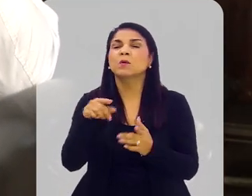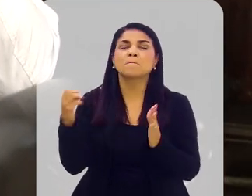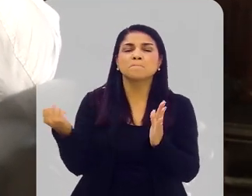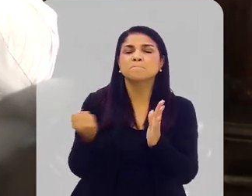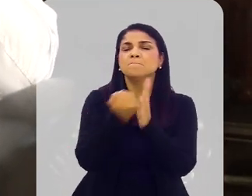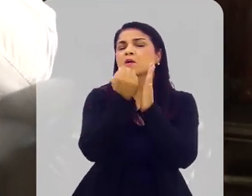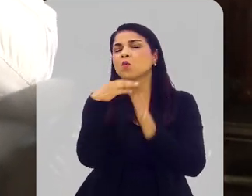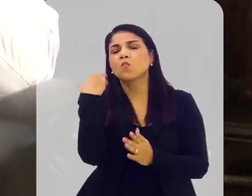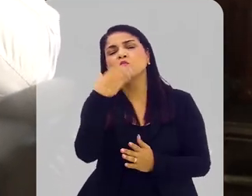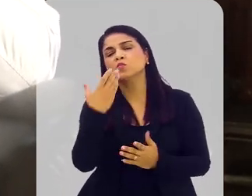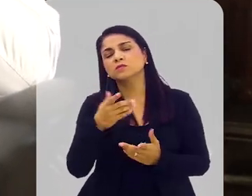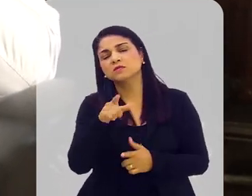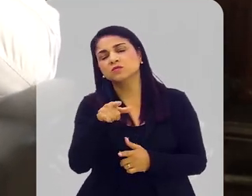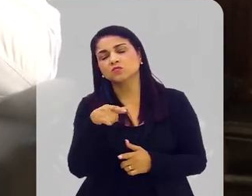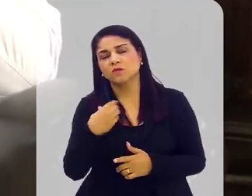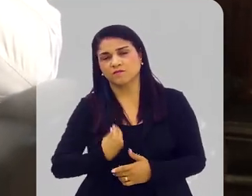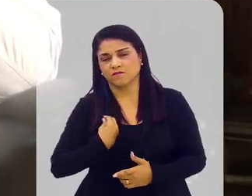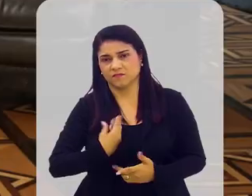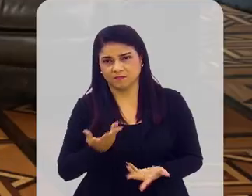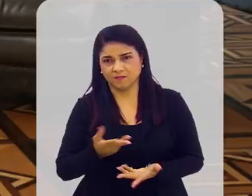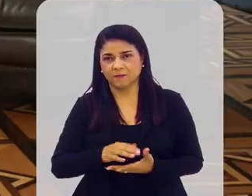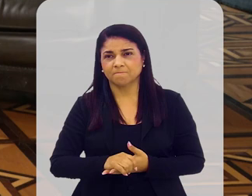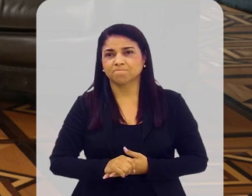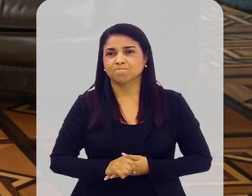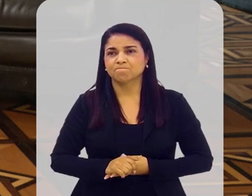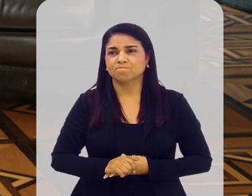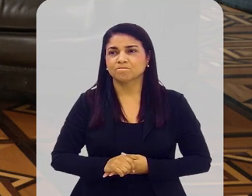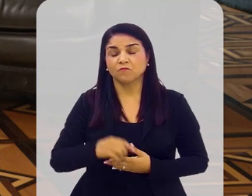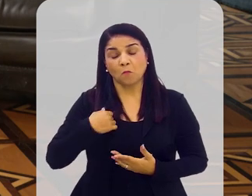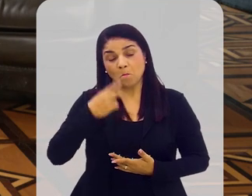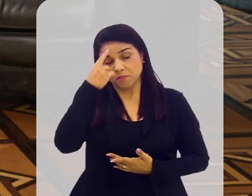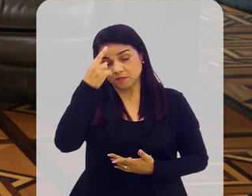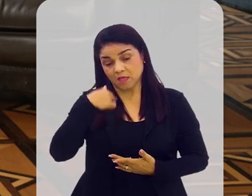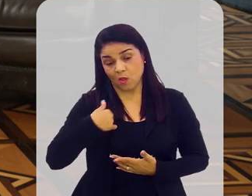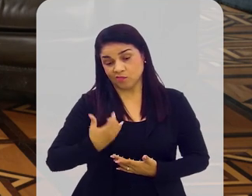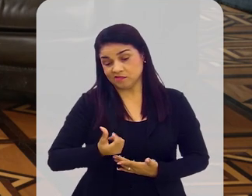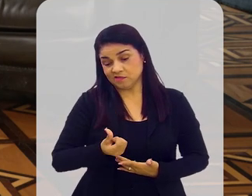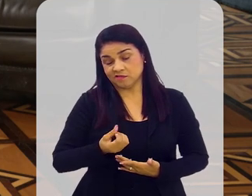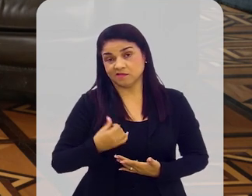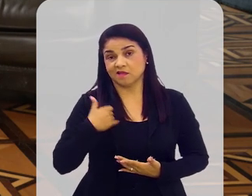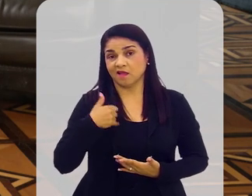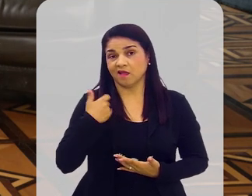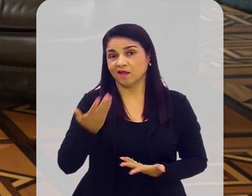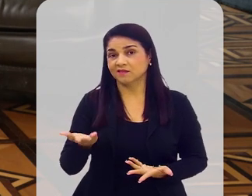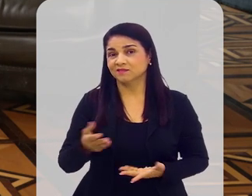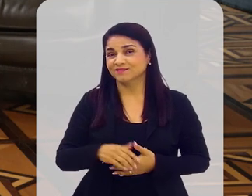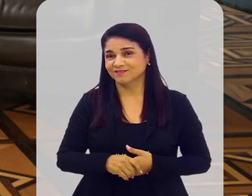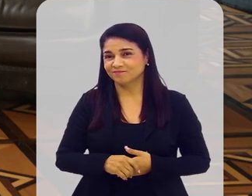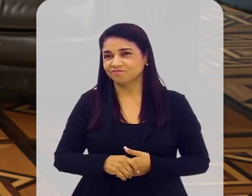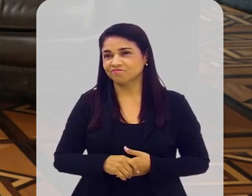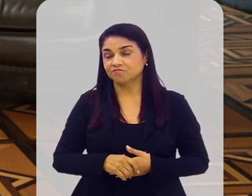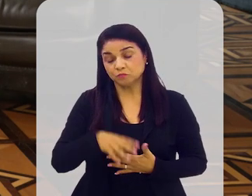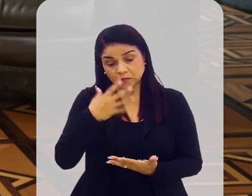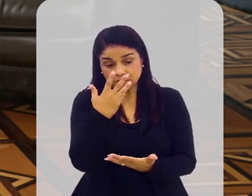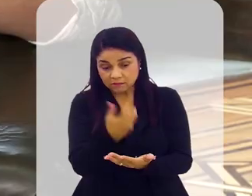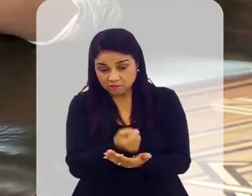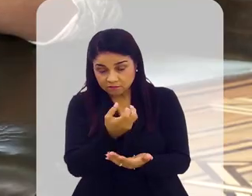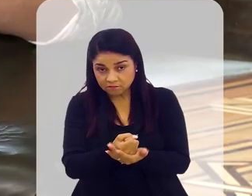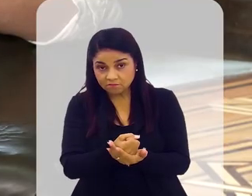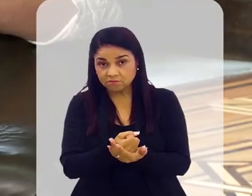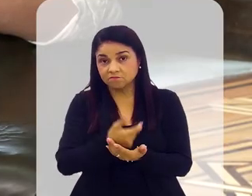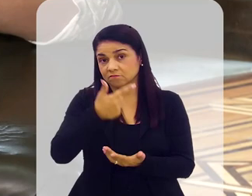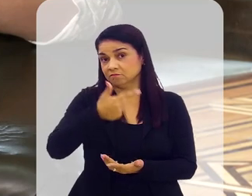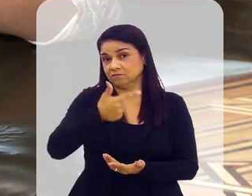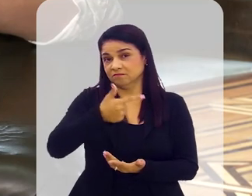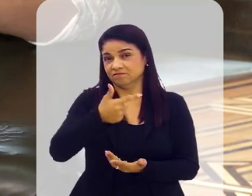Dá uma palhadinha para a gente aí, vai. A primeira? Vocês não vão achar que eu tenho 60 anos, Marcelo. Eu, por sinal, eu regravei essa